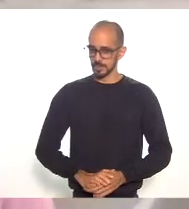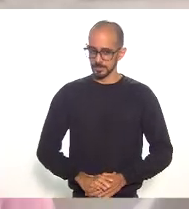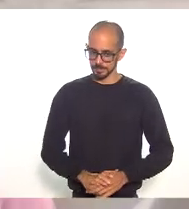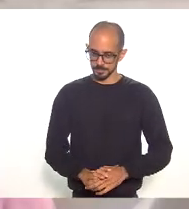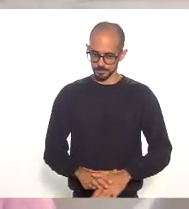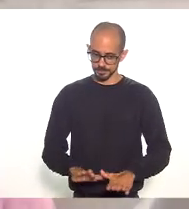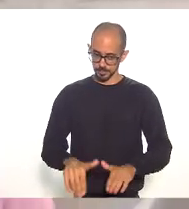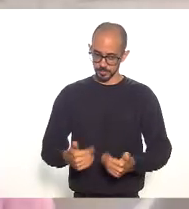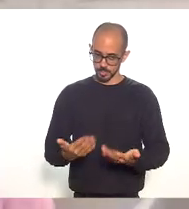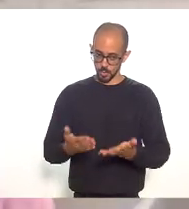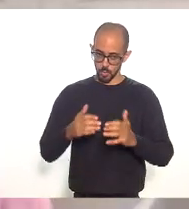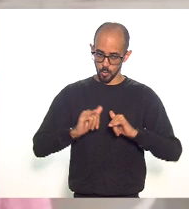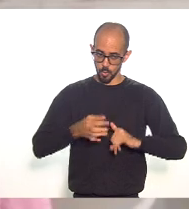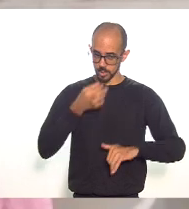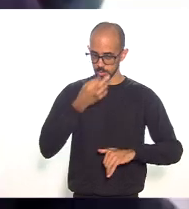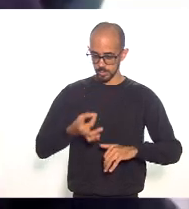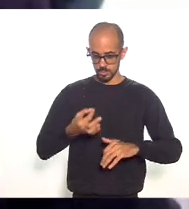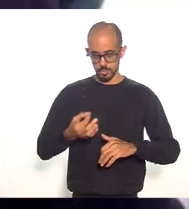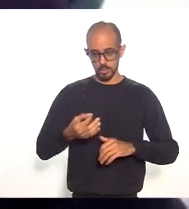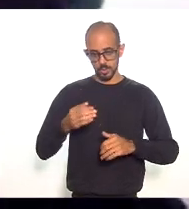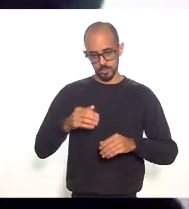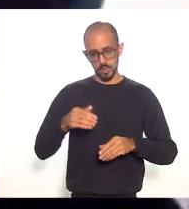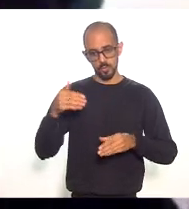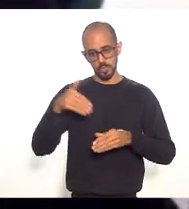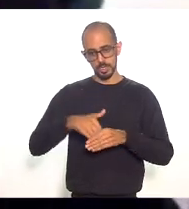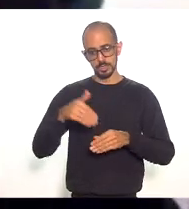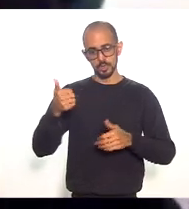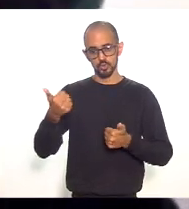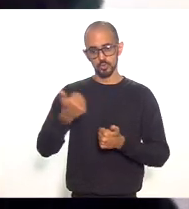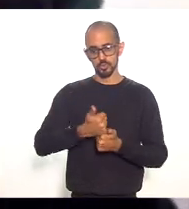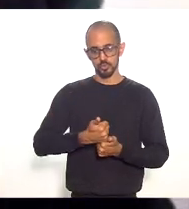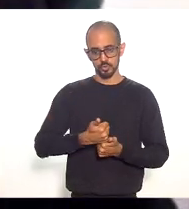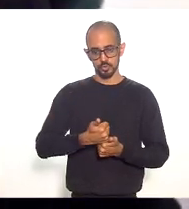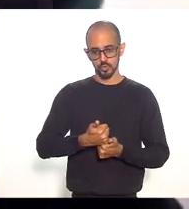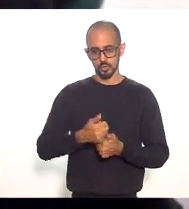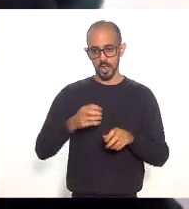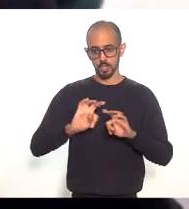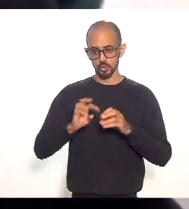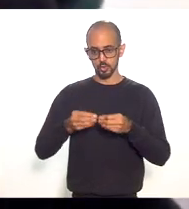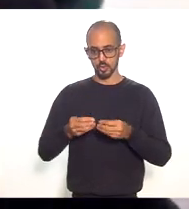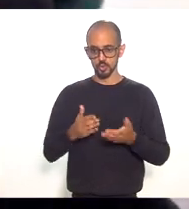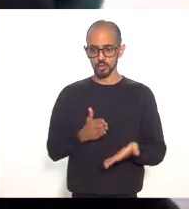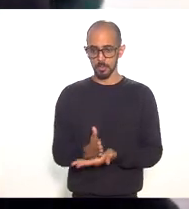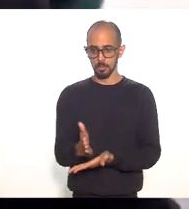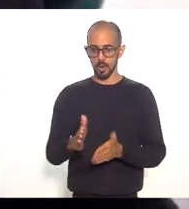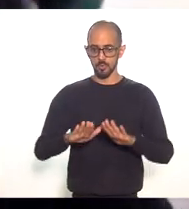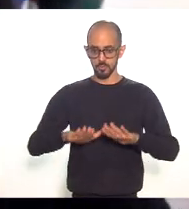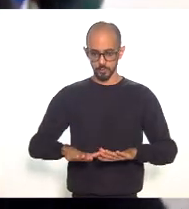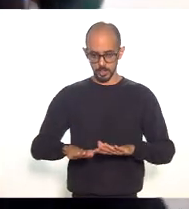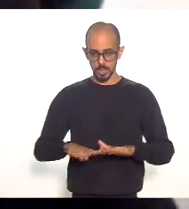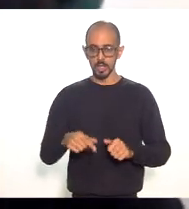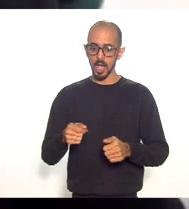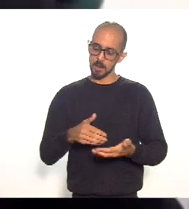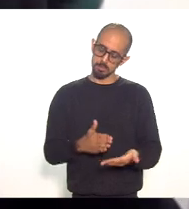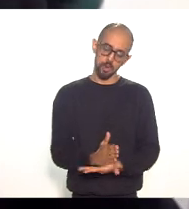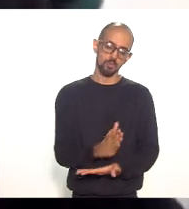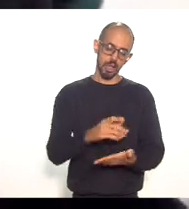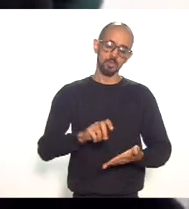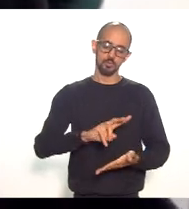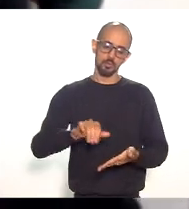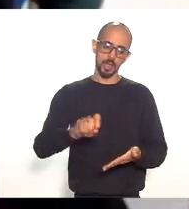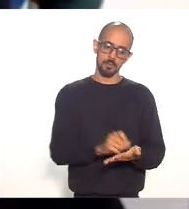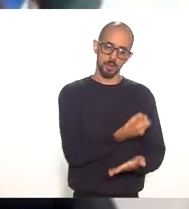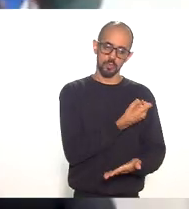Com os pareceres emitidos, em votação, substitutivo. Senhores que aprovam, permaneçam como estão. Aprovado. Vai